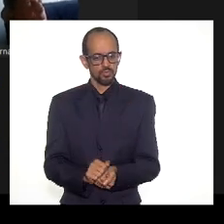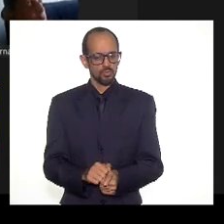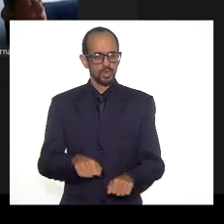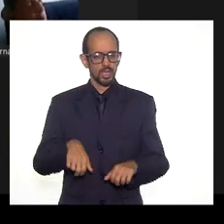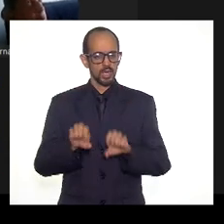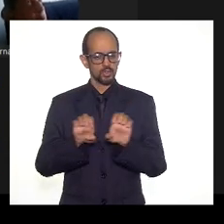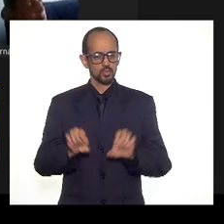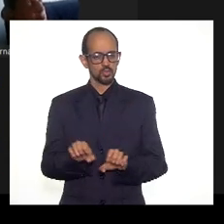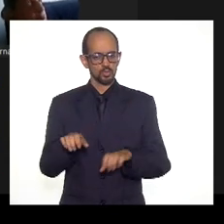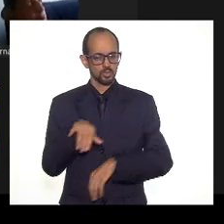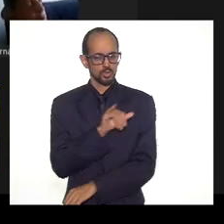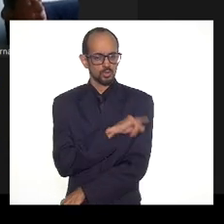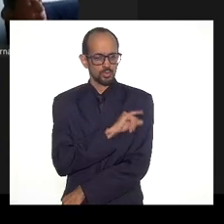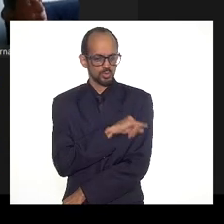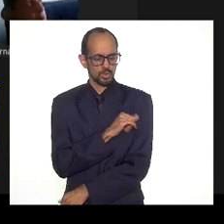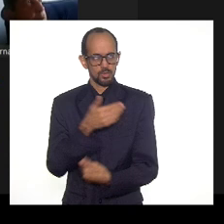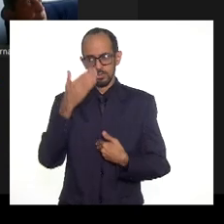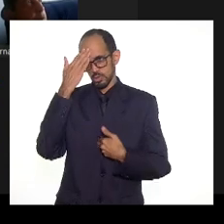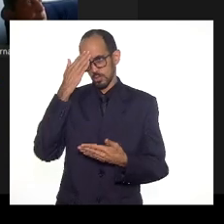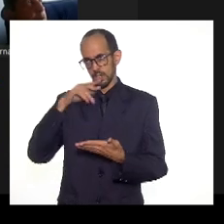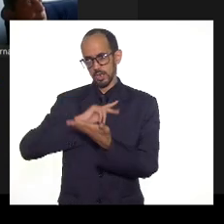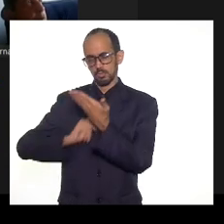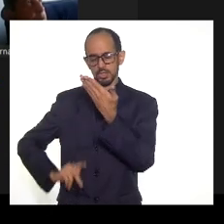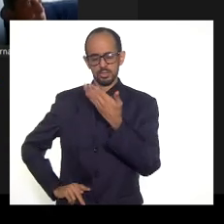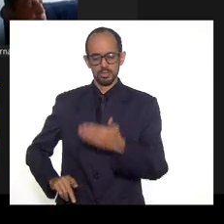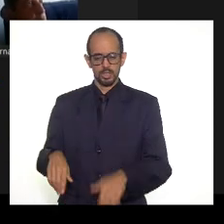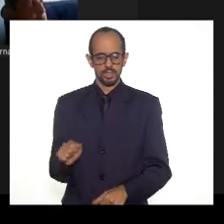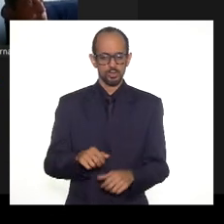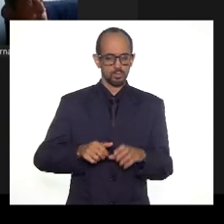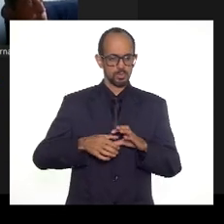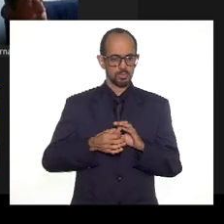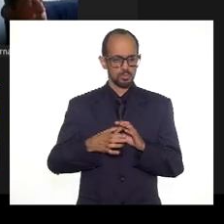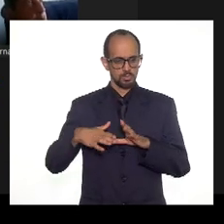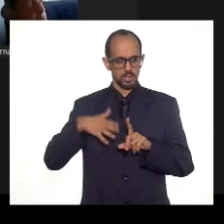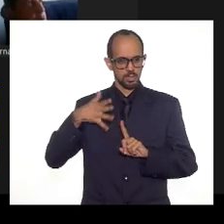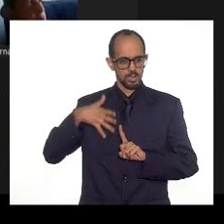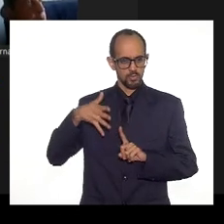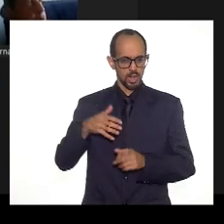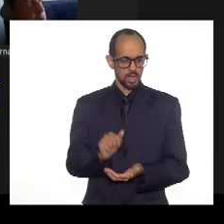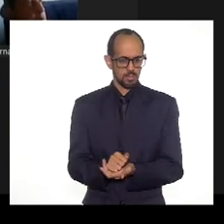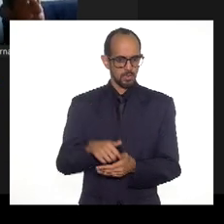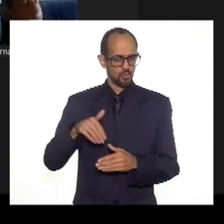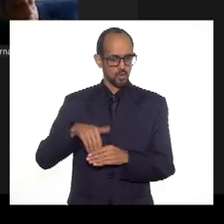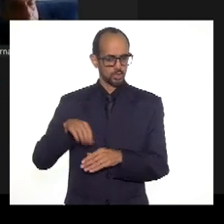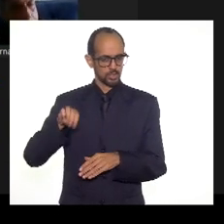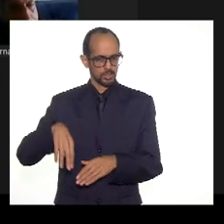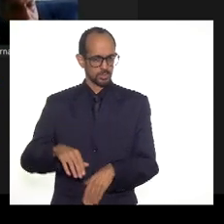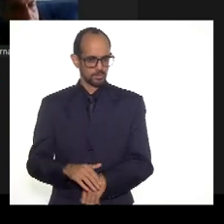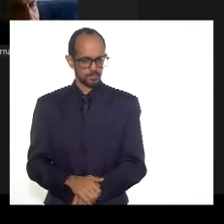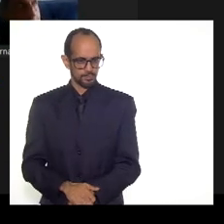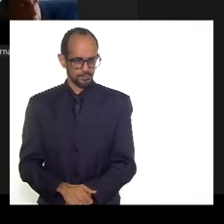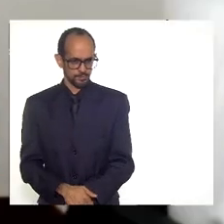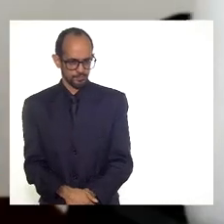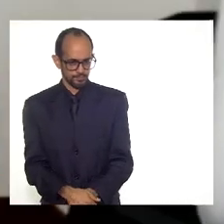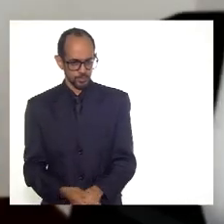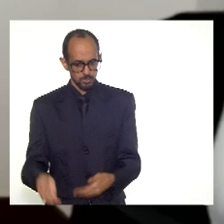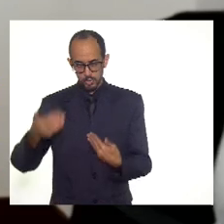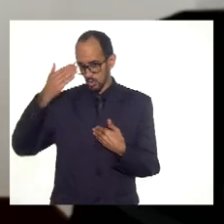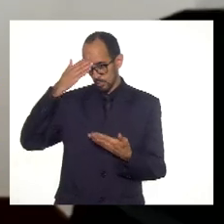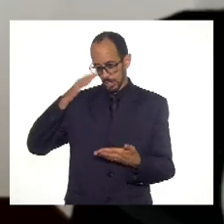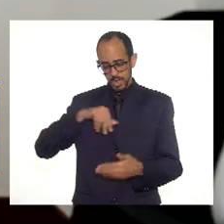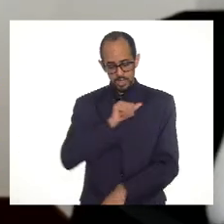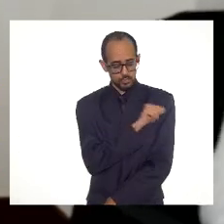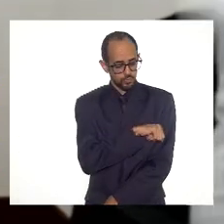Rio de Janeiro. Obrigado, presidente, por conceder a fala. Voto é sim. Obrigado, deputada enfermeira.